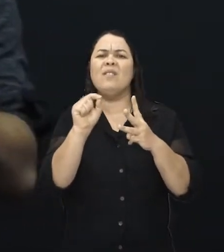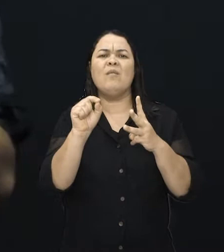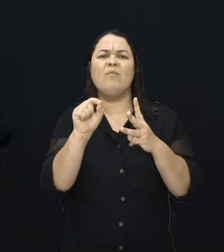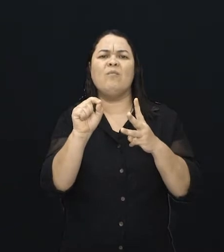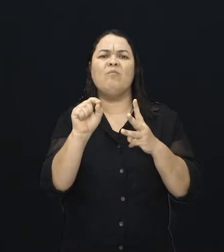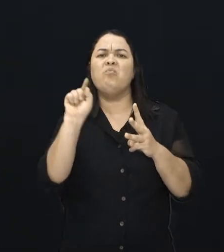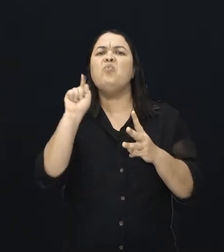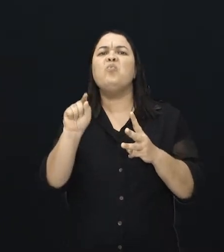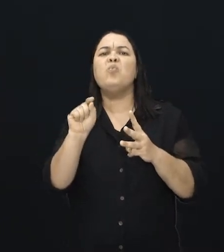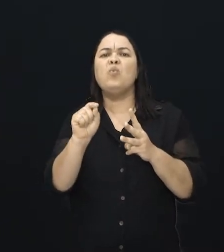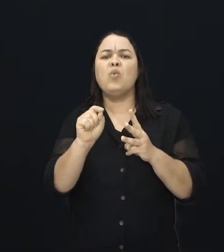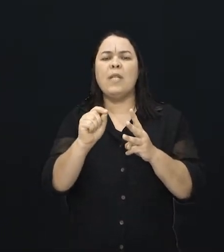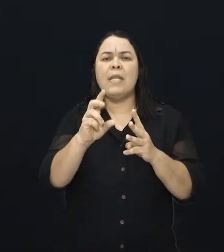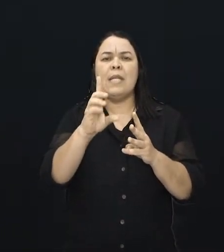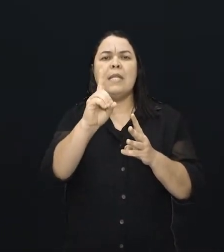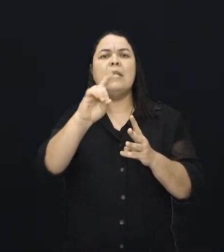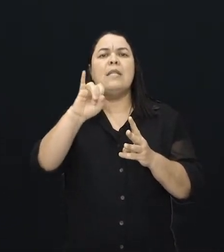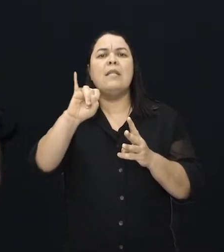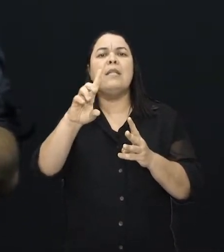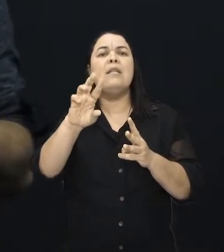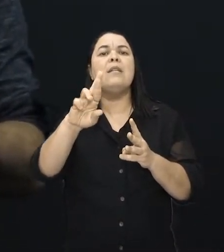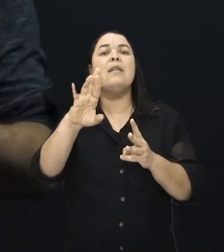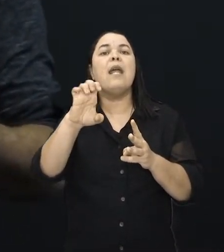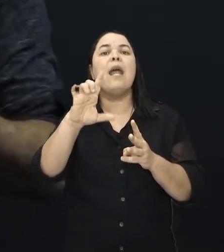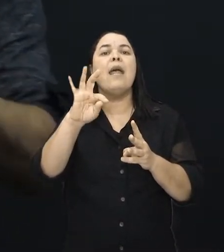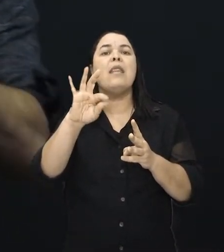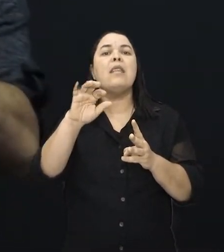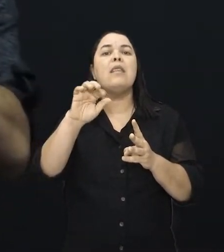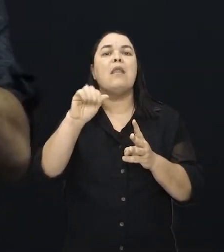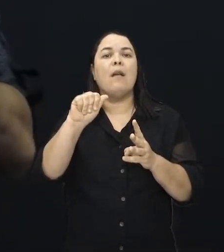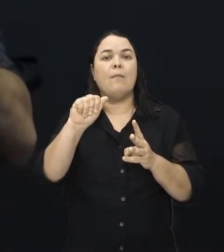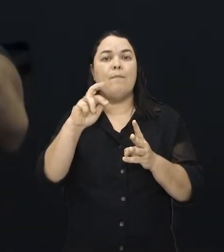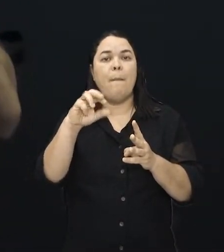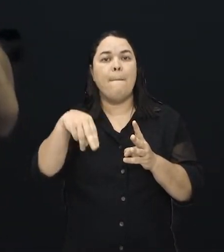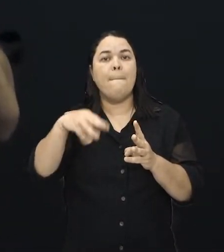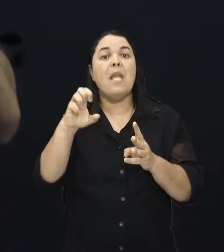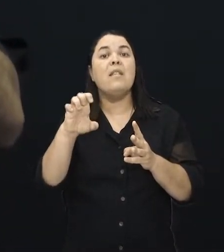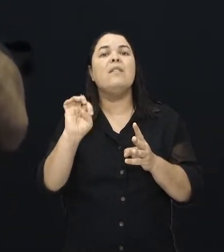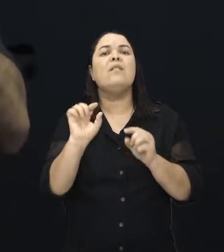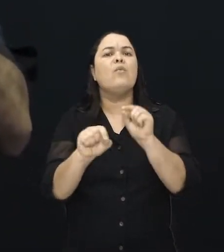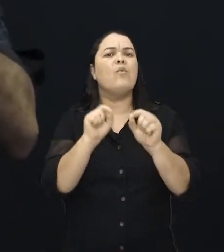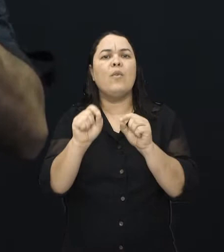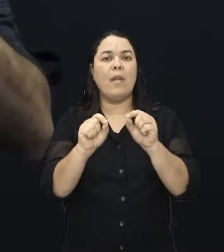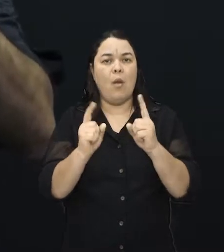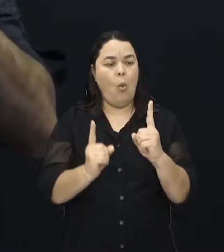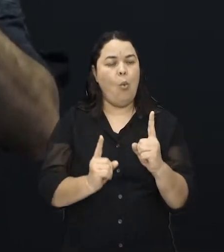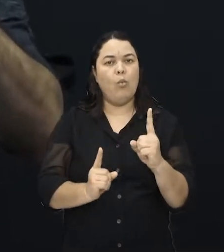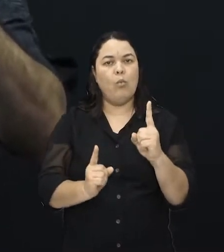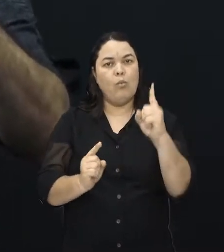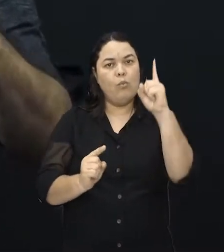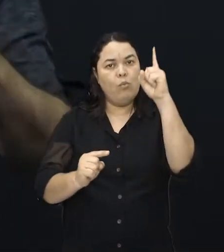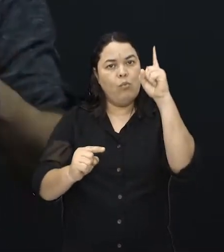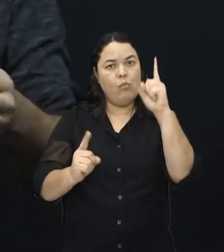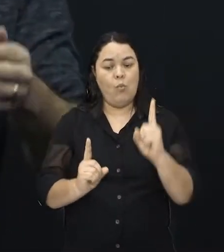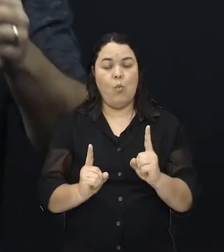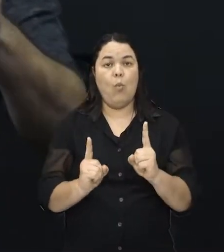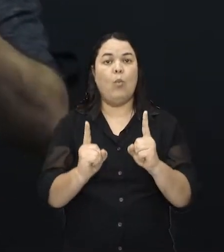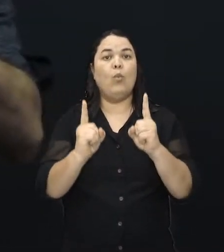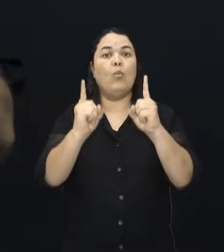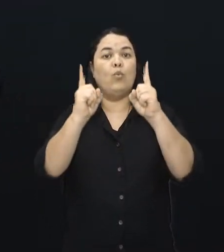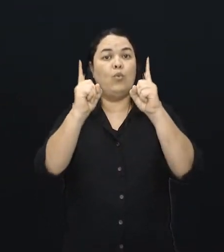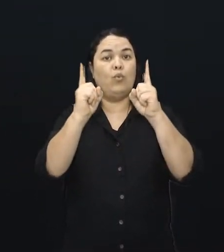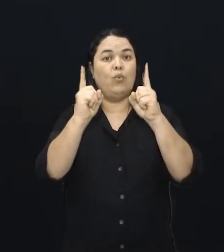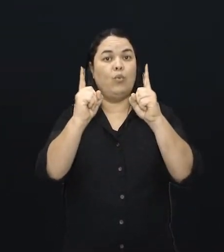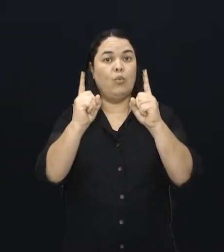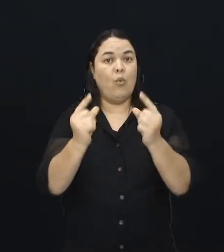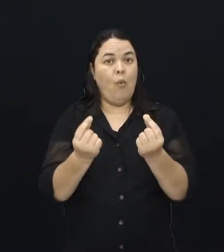grandezas diretamente proporcionais. São grandezas que, quando uma delas aumenta, a outra também aumenta. Quando